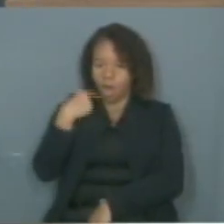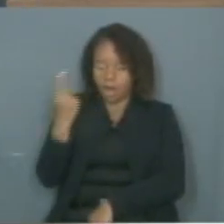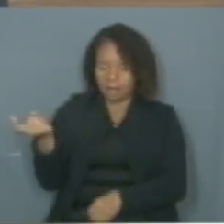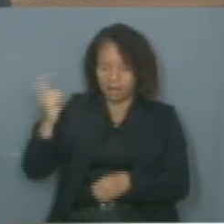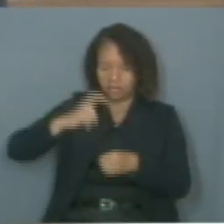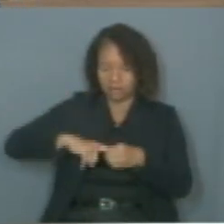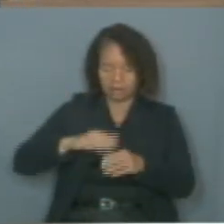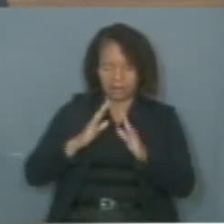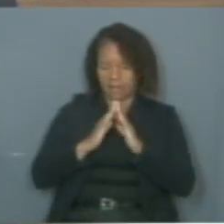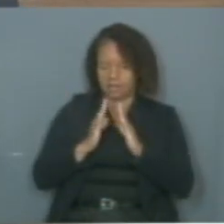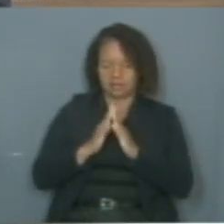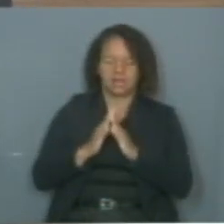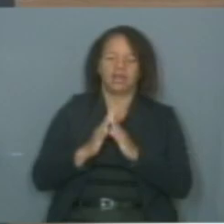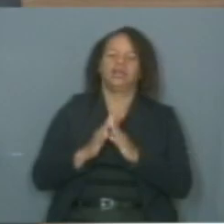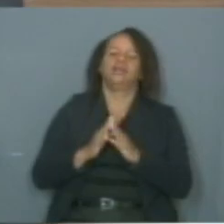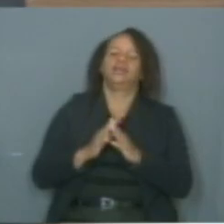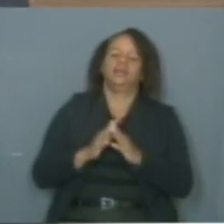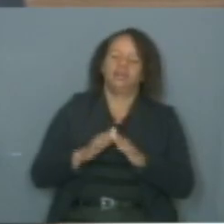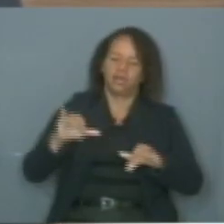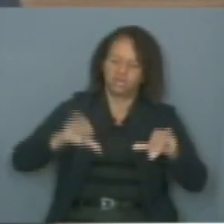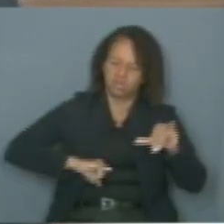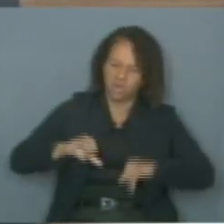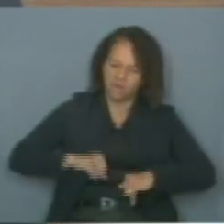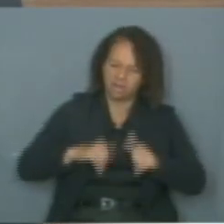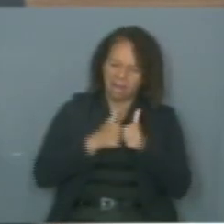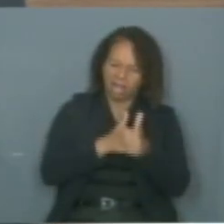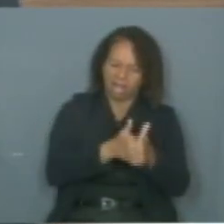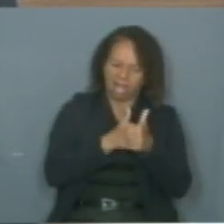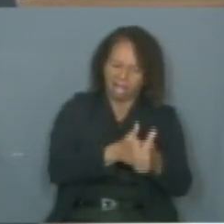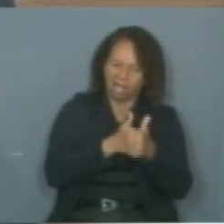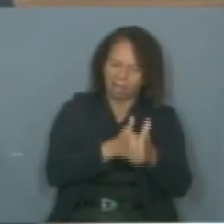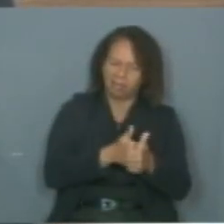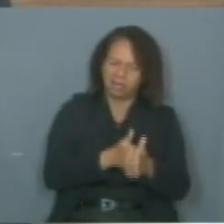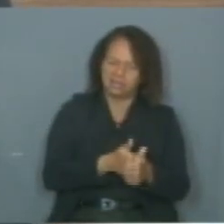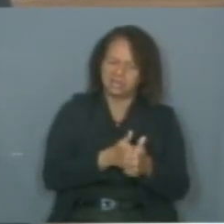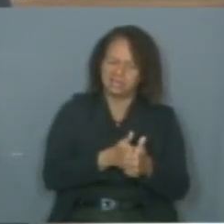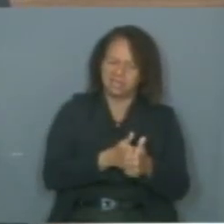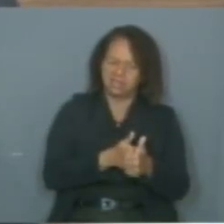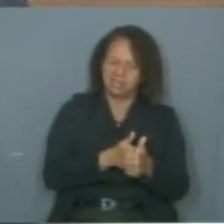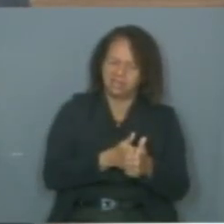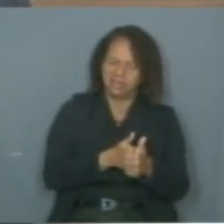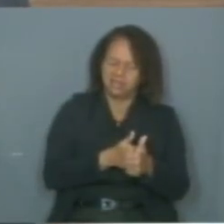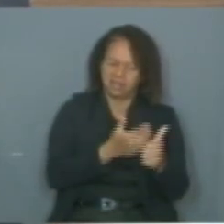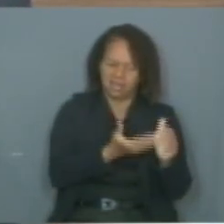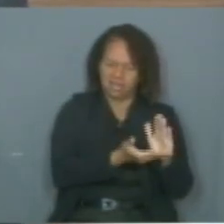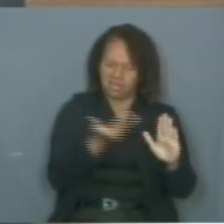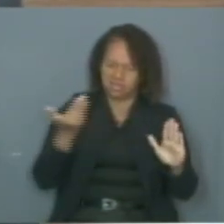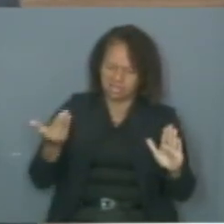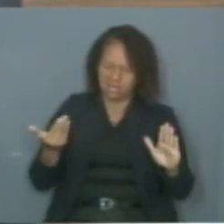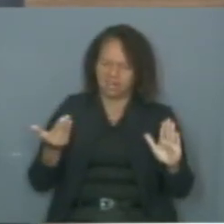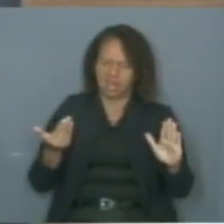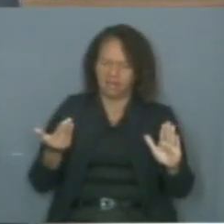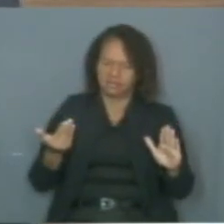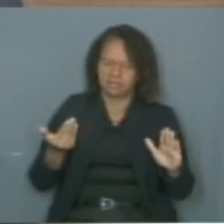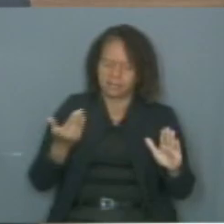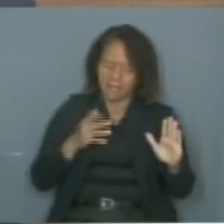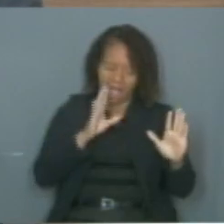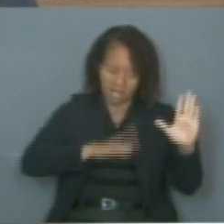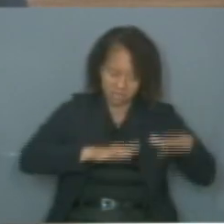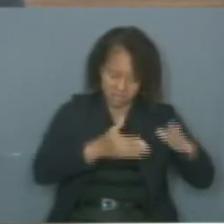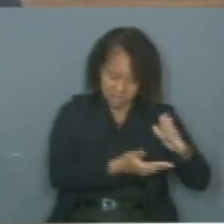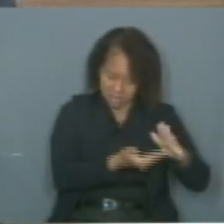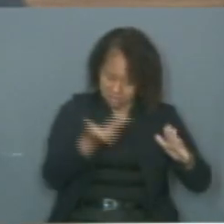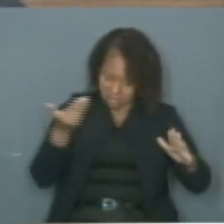chegar em casa, e ainda tem que sofrer com a perseguição de correr o risco de ser removido. Muitas vezes essas